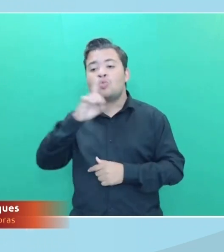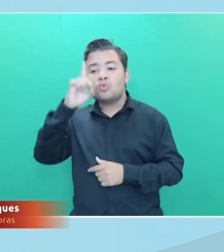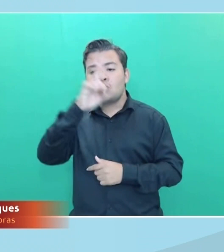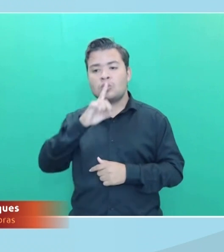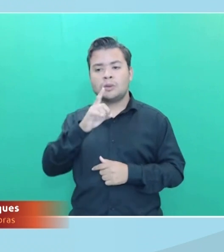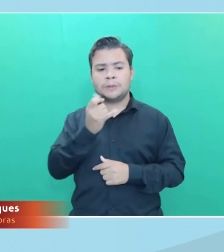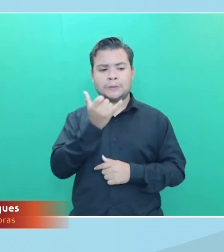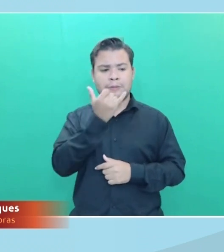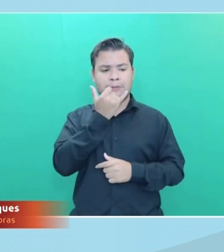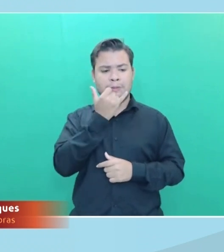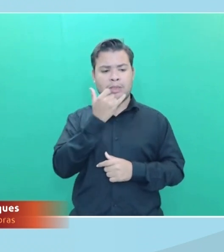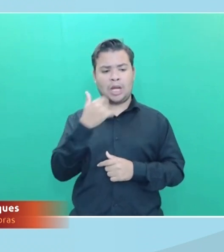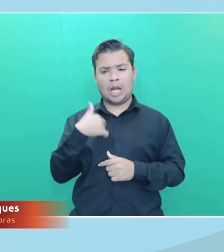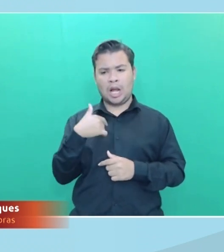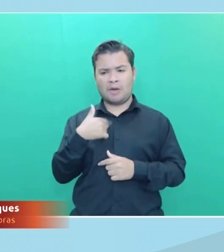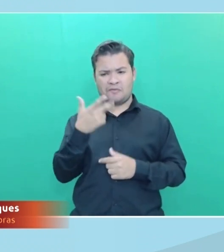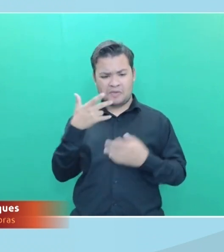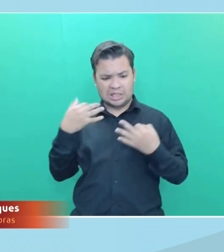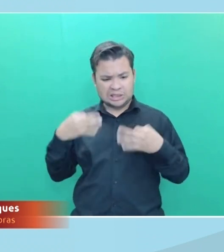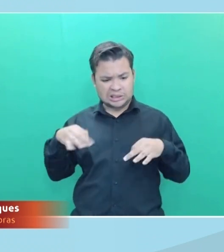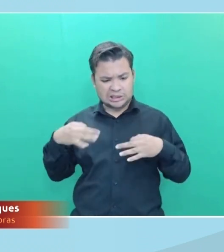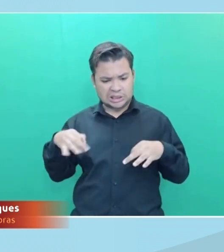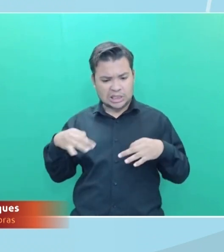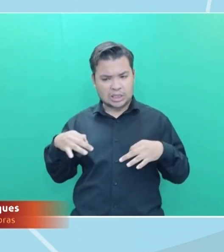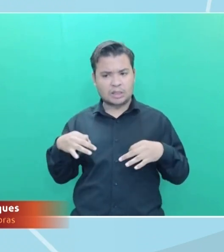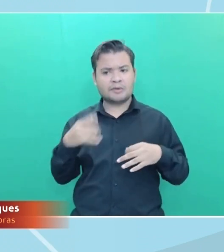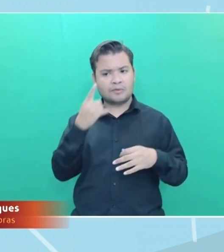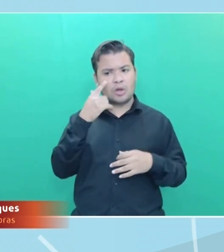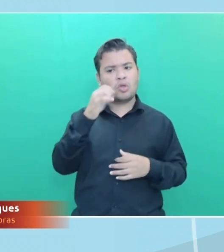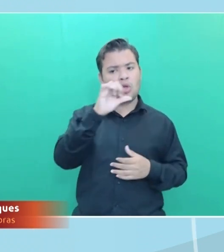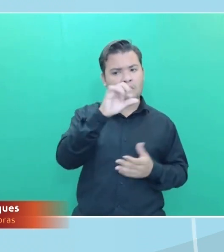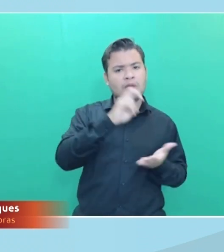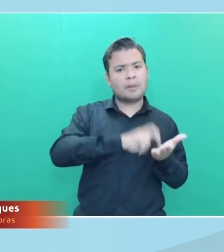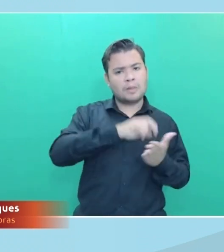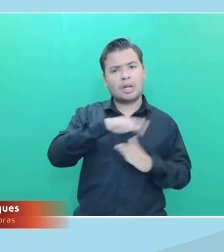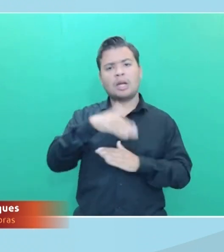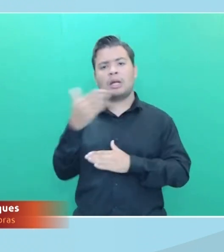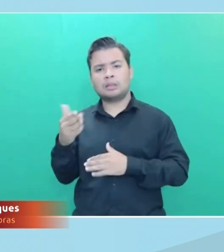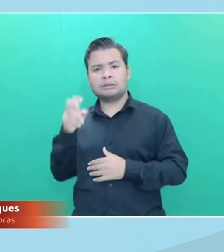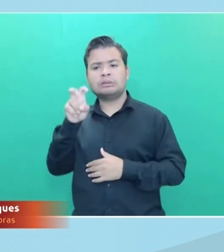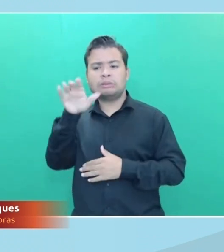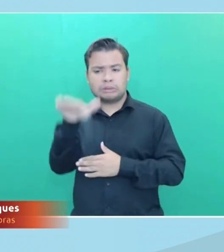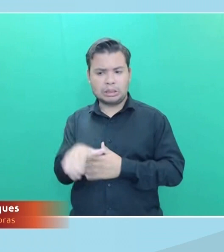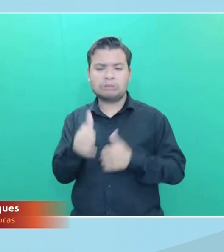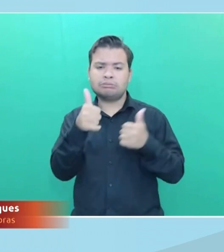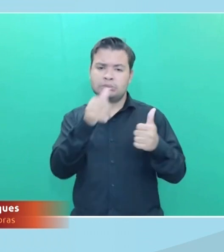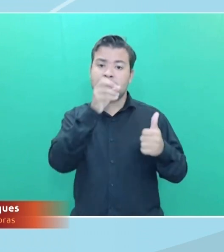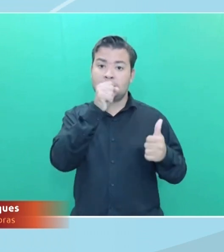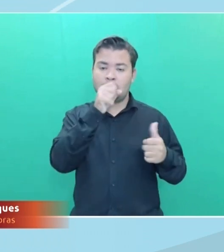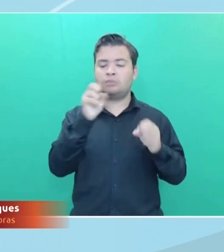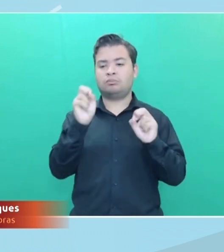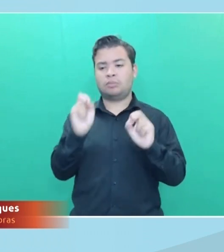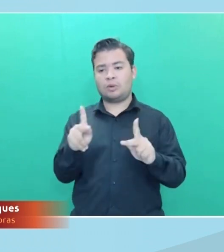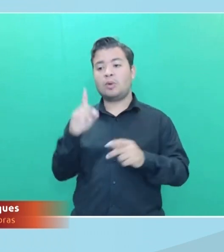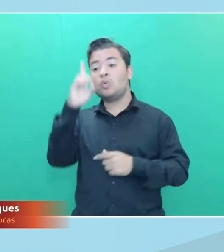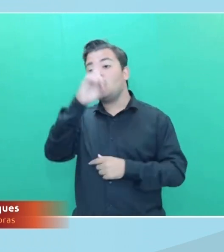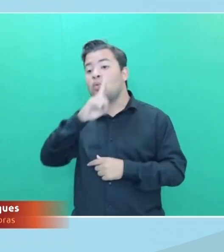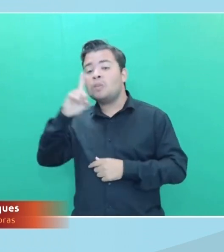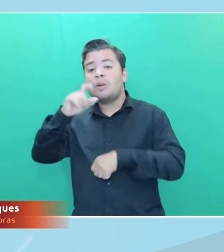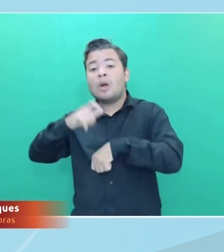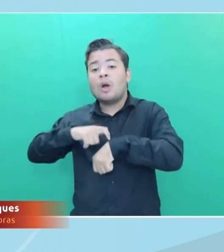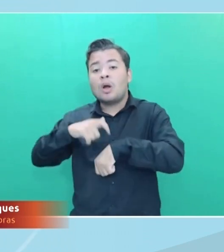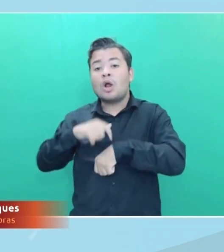deixa eu ver aqui se eu só falei certinho, horário de funcionamento, 9 da manhã às 5 horas da tarde no sábado, isso mesmo. No domingo, o horário é das 9